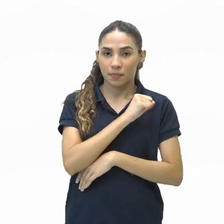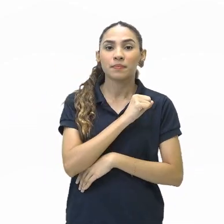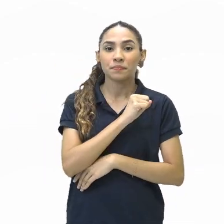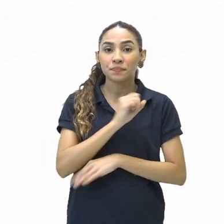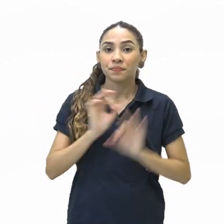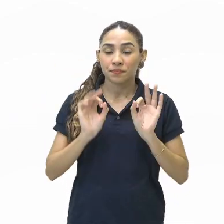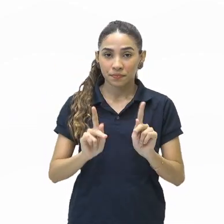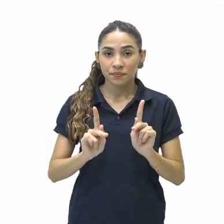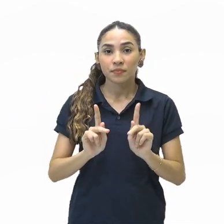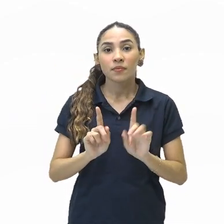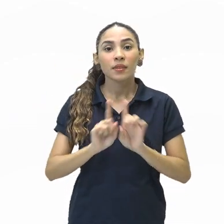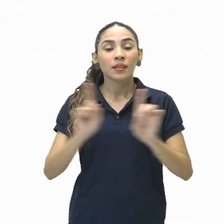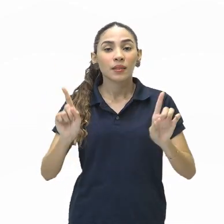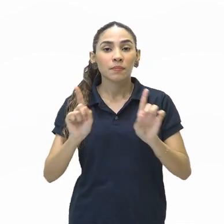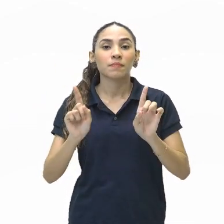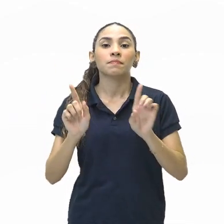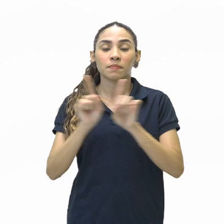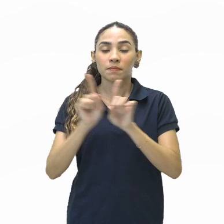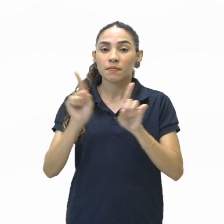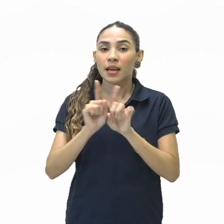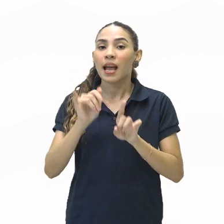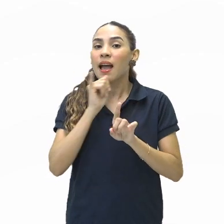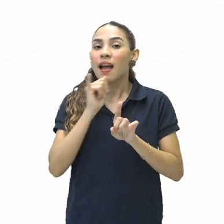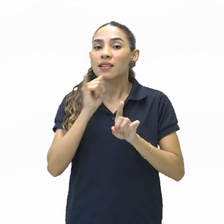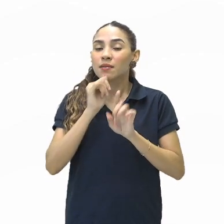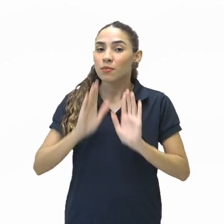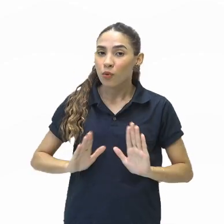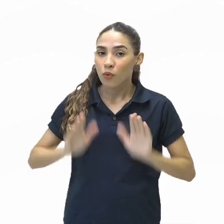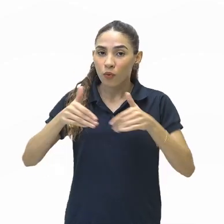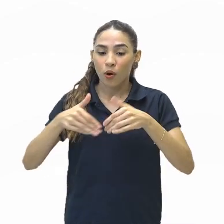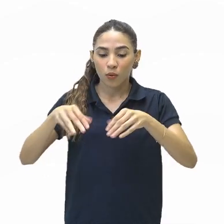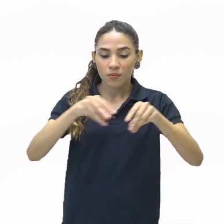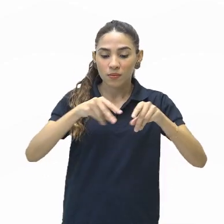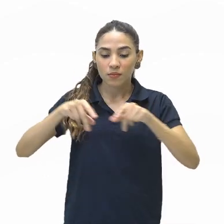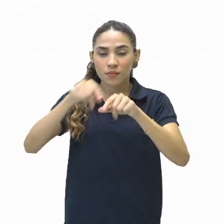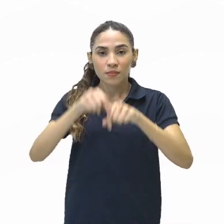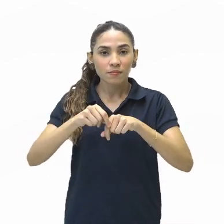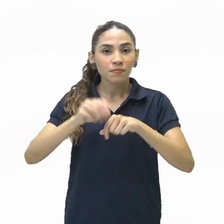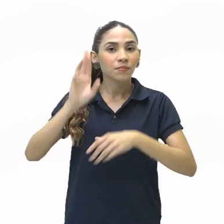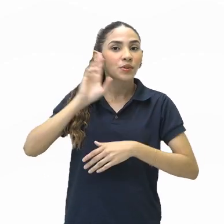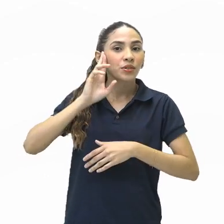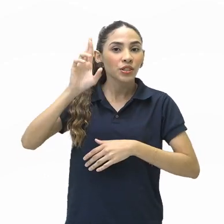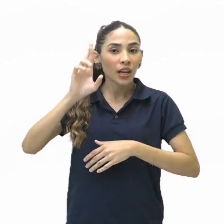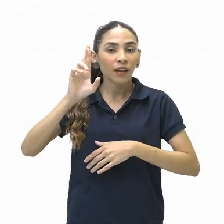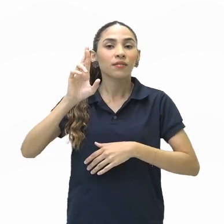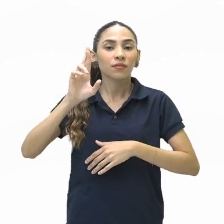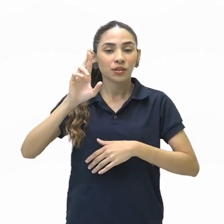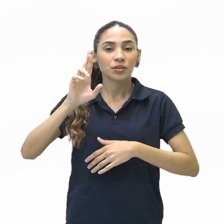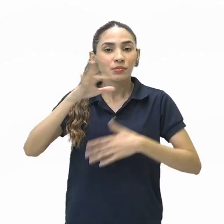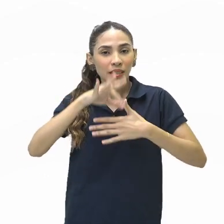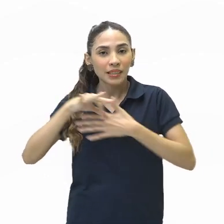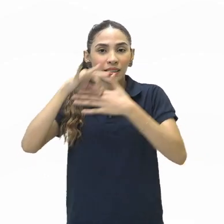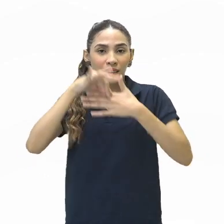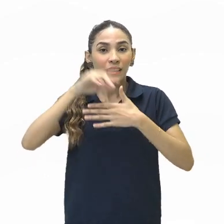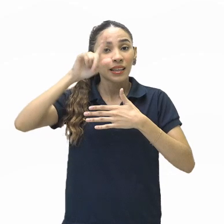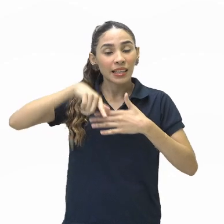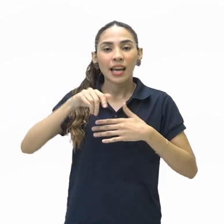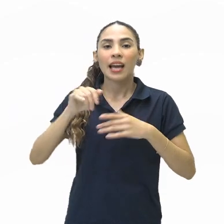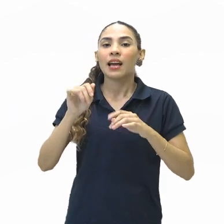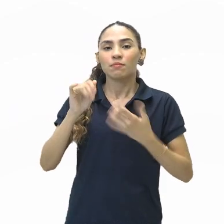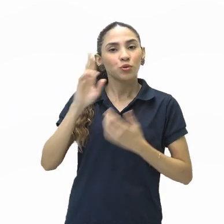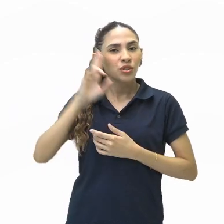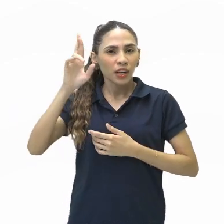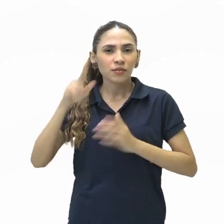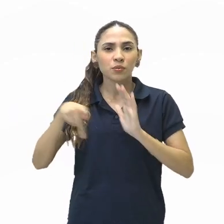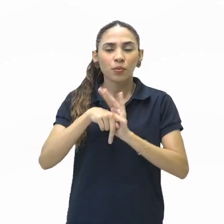certo? Concentração de renda e de terras nas mãos de grandes produtores, que são os